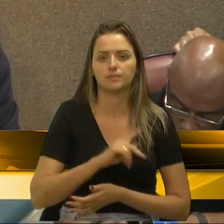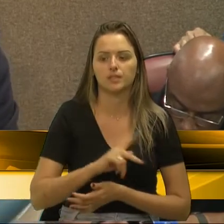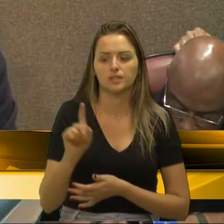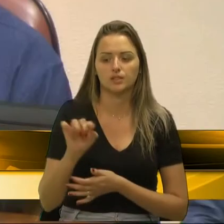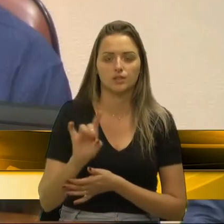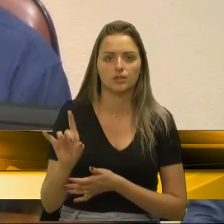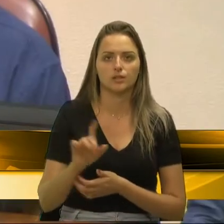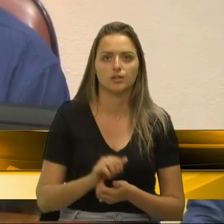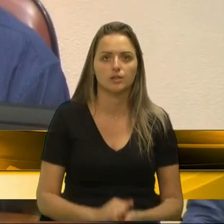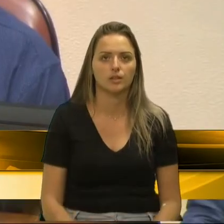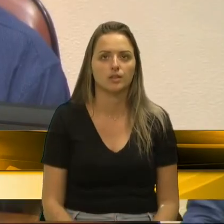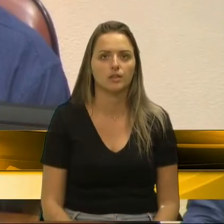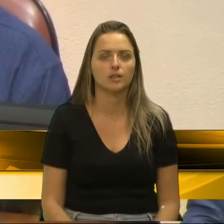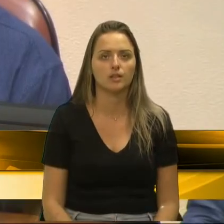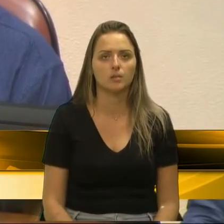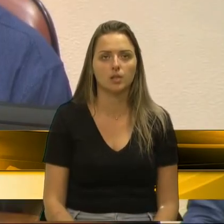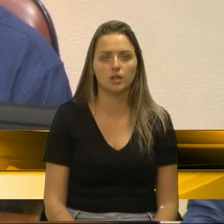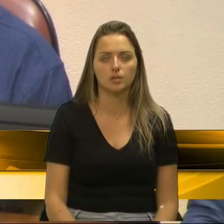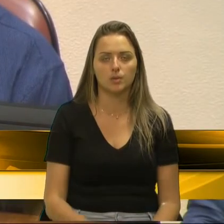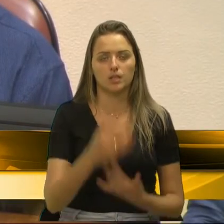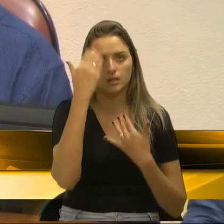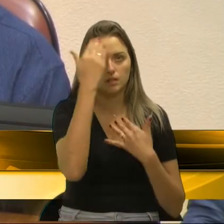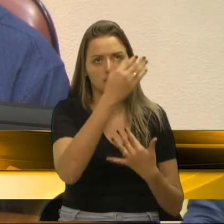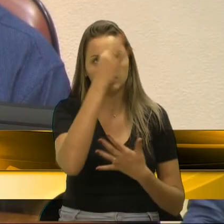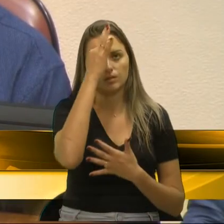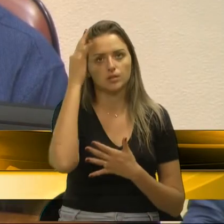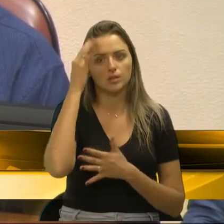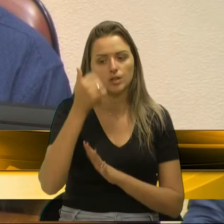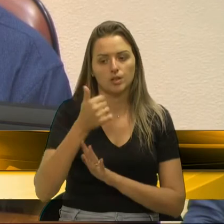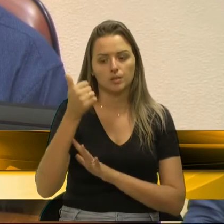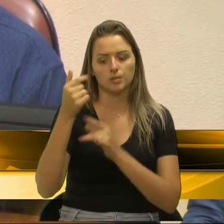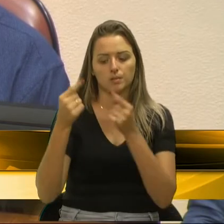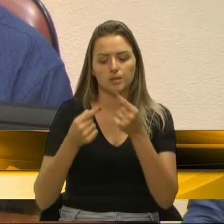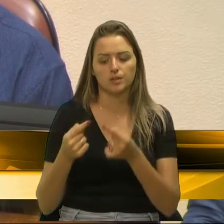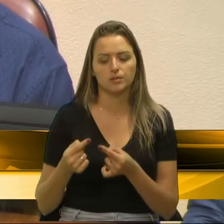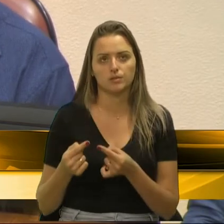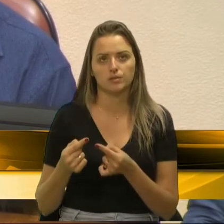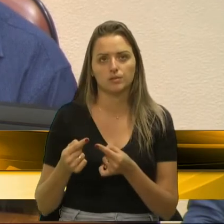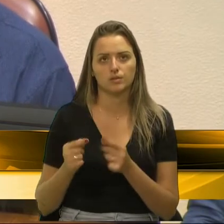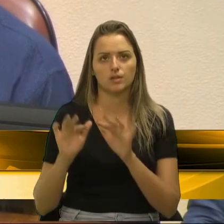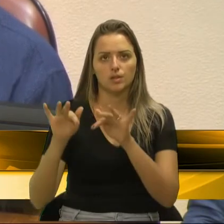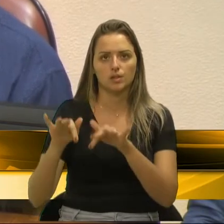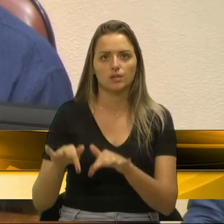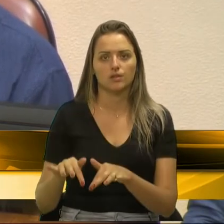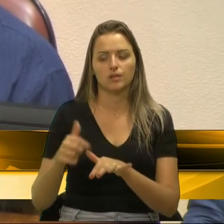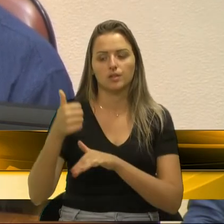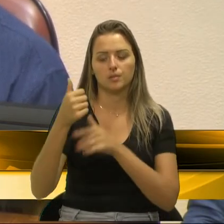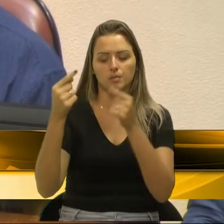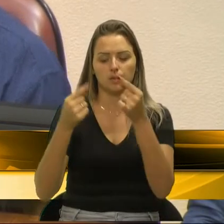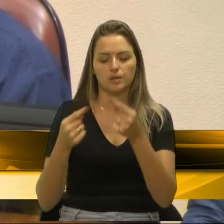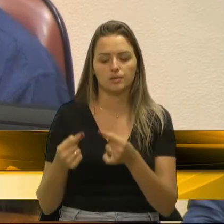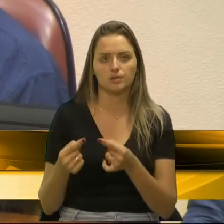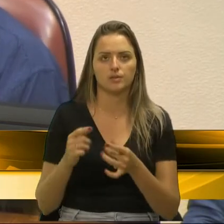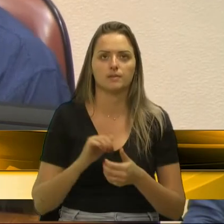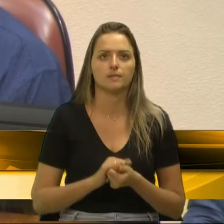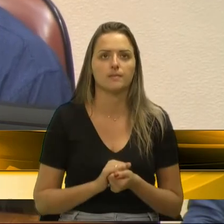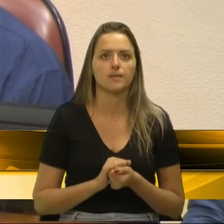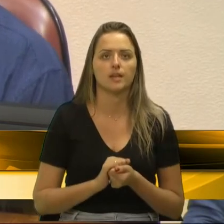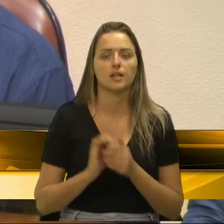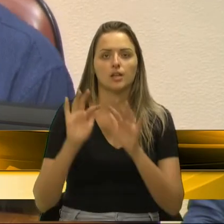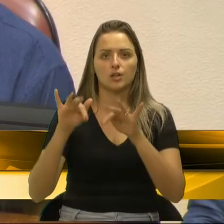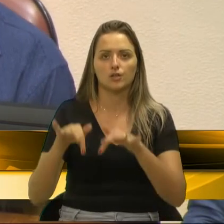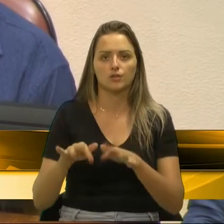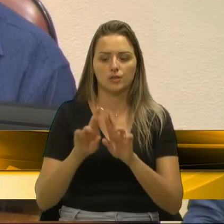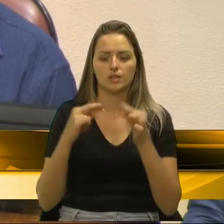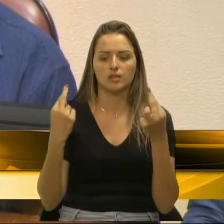isso. Obrigado, vereador Toigo. Em primeira discussão, encerrada a primeira discussão.